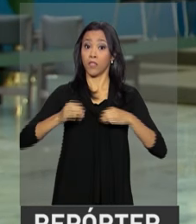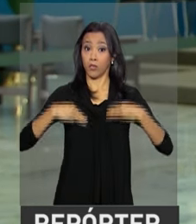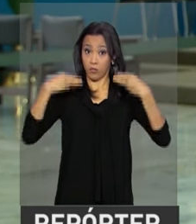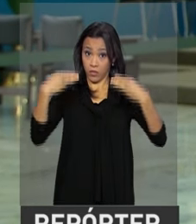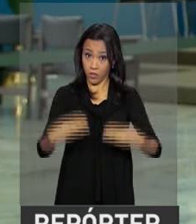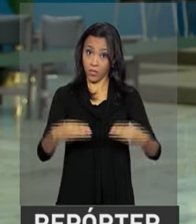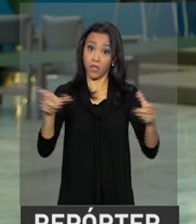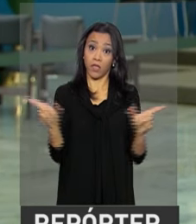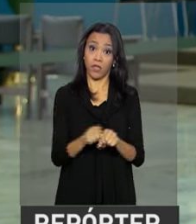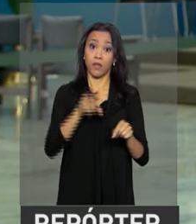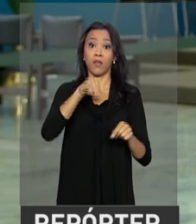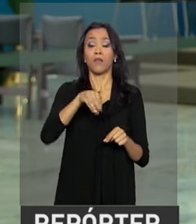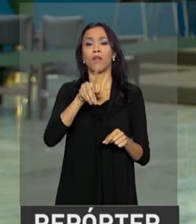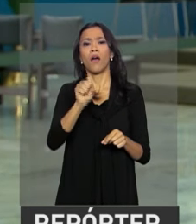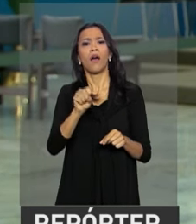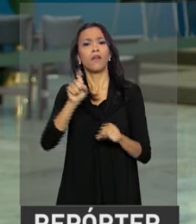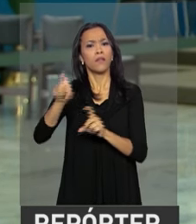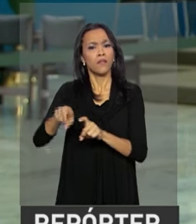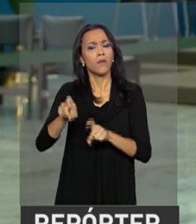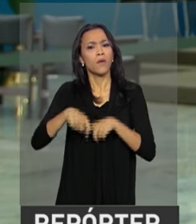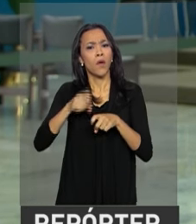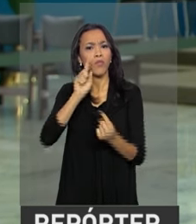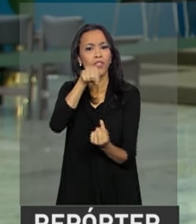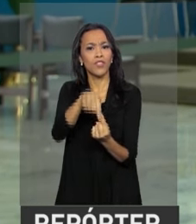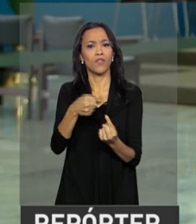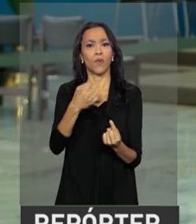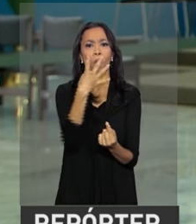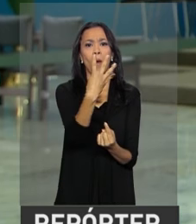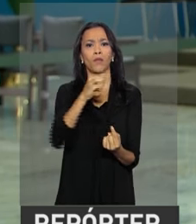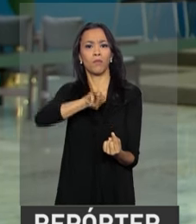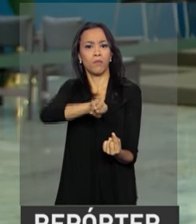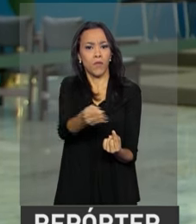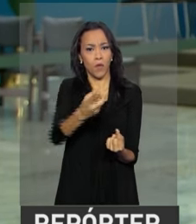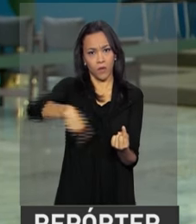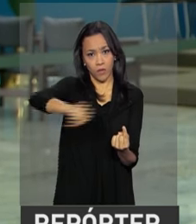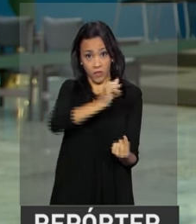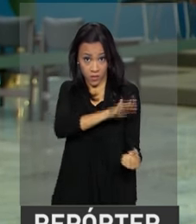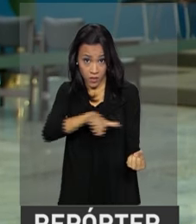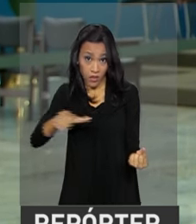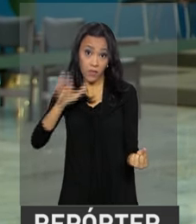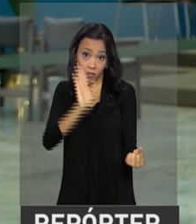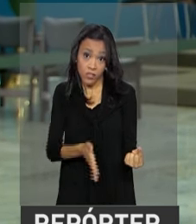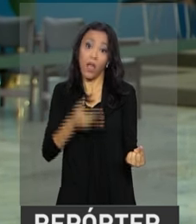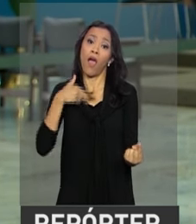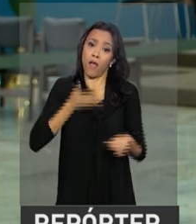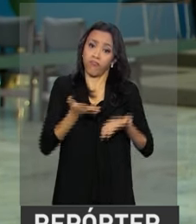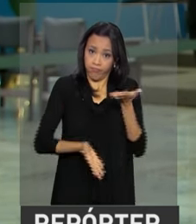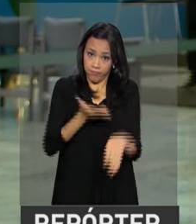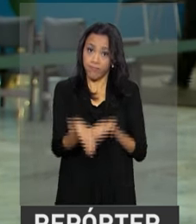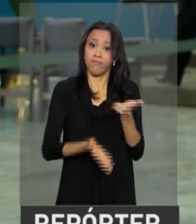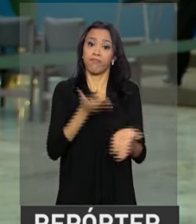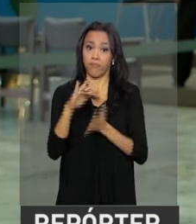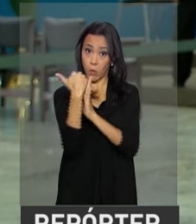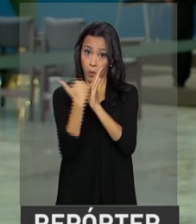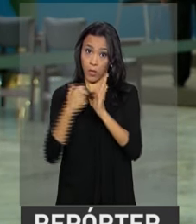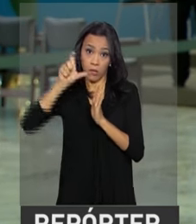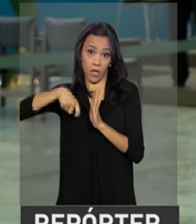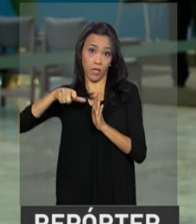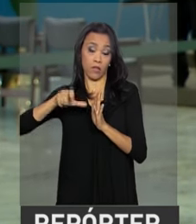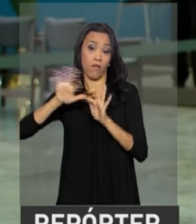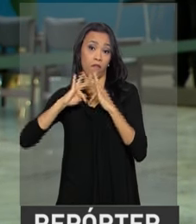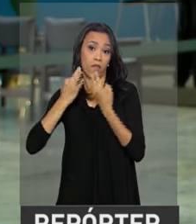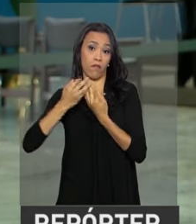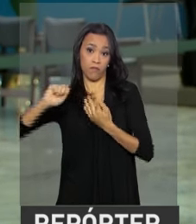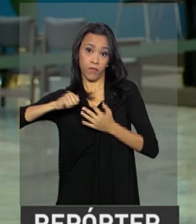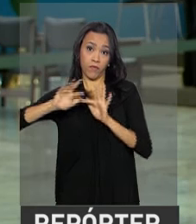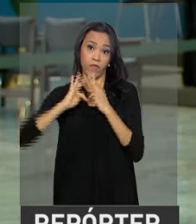e Agrário, o objetivo é atender mais de 4 milhões de crianças que já são atendidas pelo programa Bolsa Família em todo o